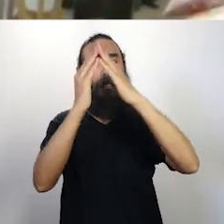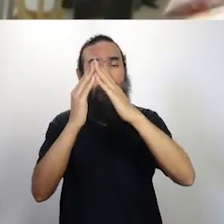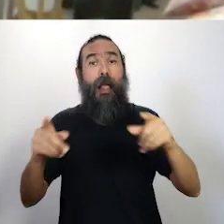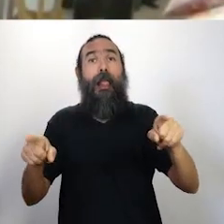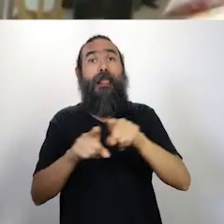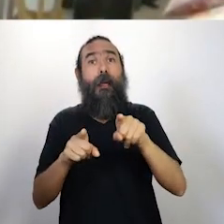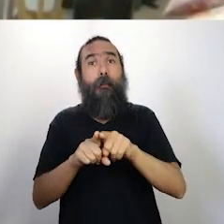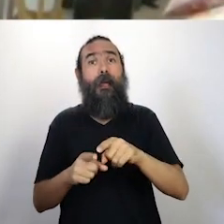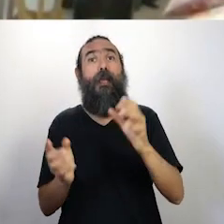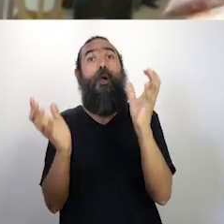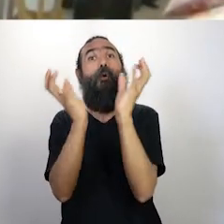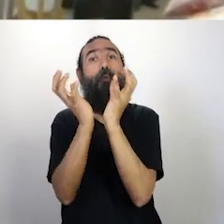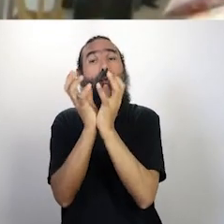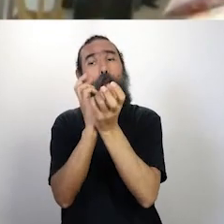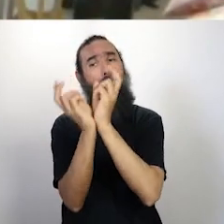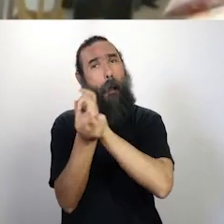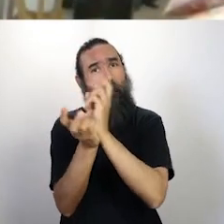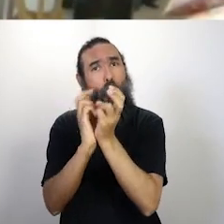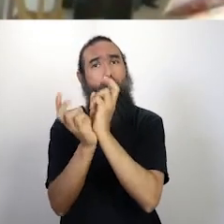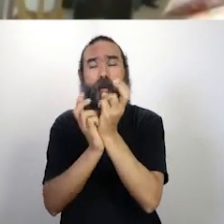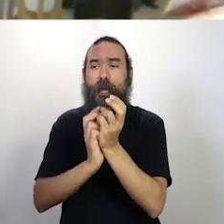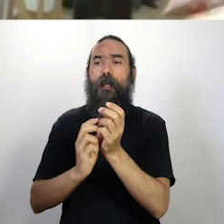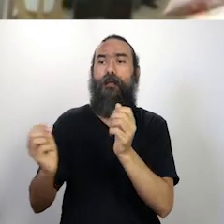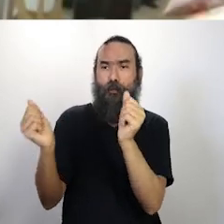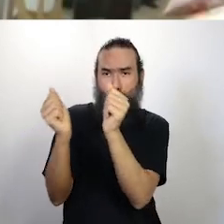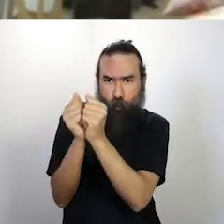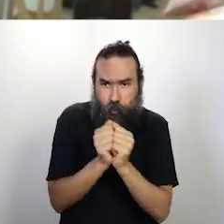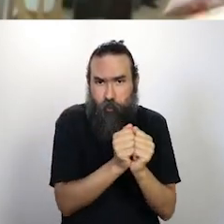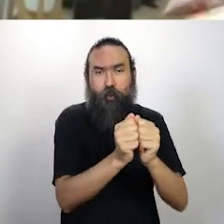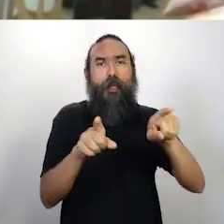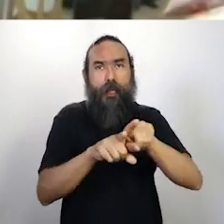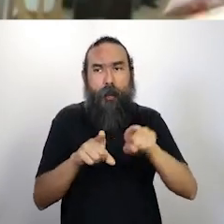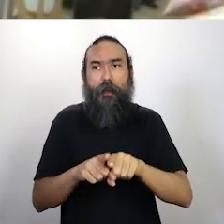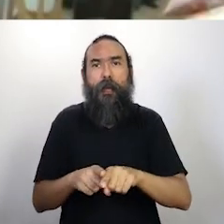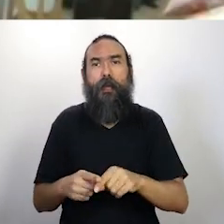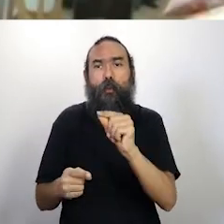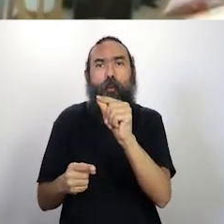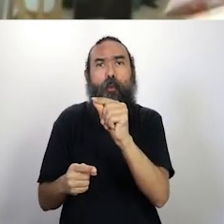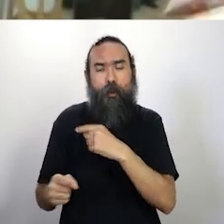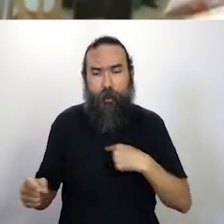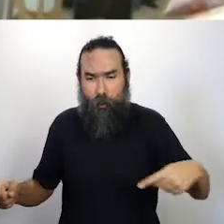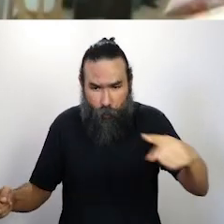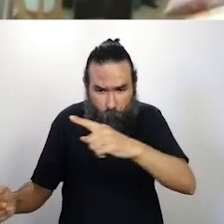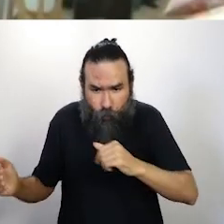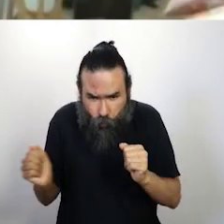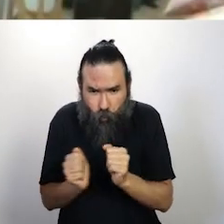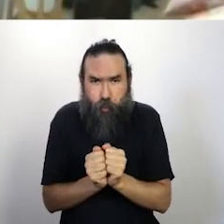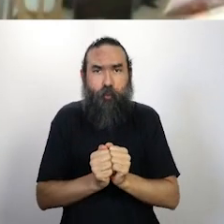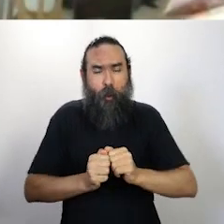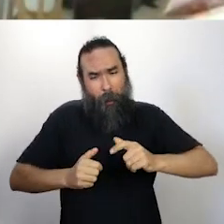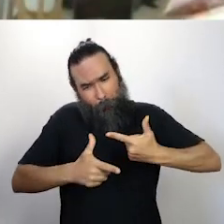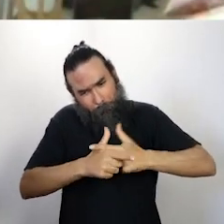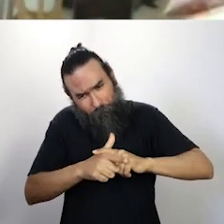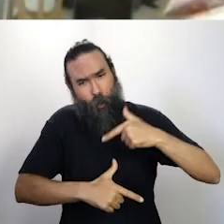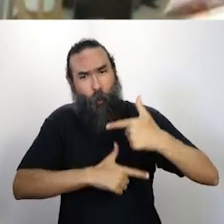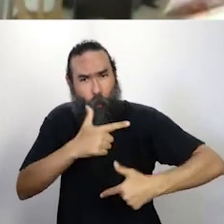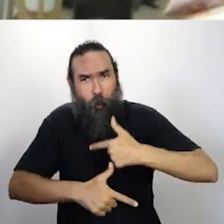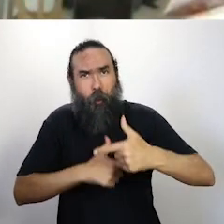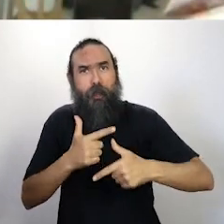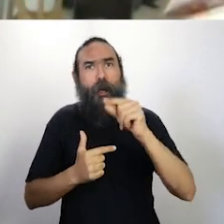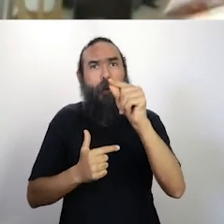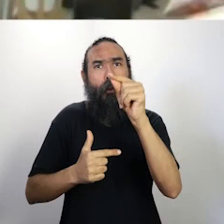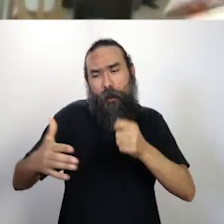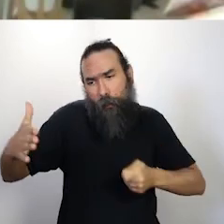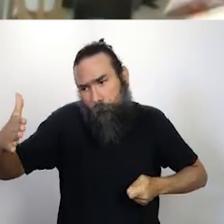organizando o pessoal da capoeira também para entrar na briga mesmo com a gente para propor junto ao estado esses